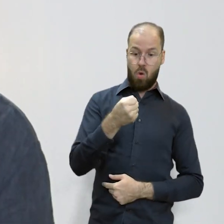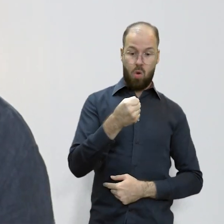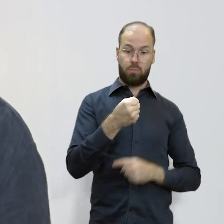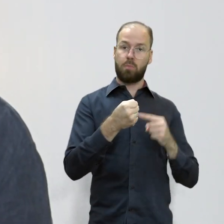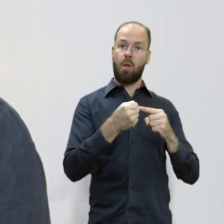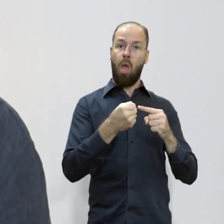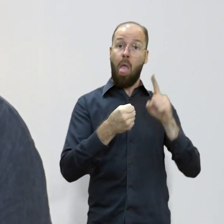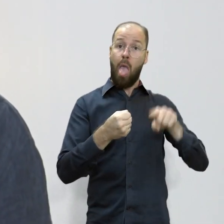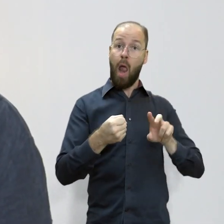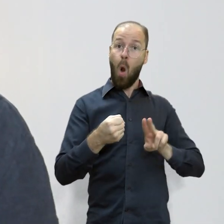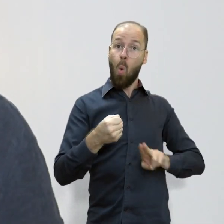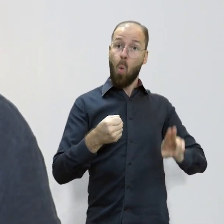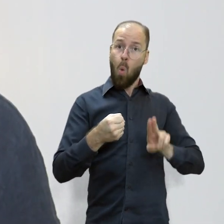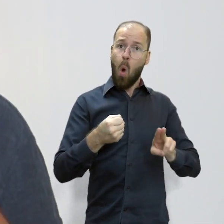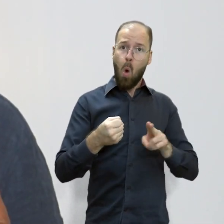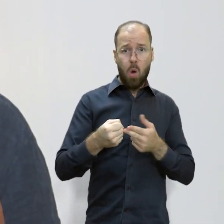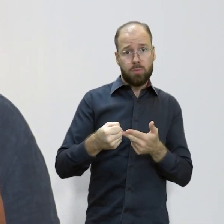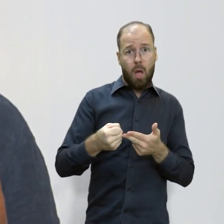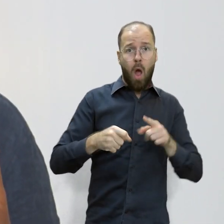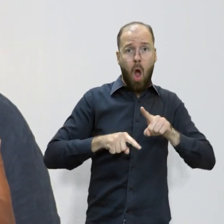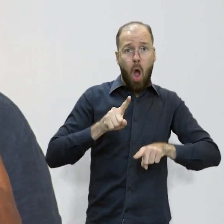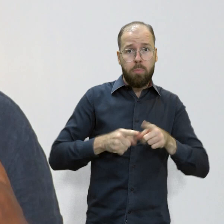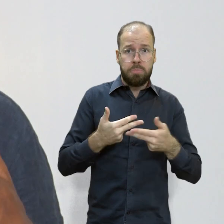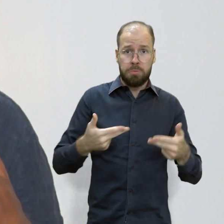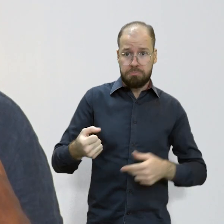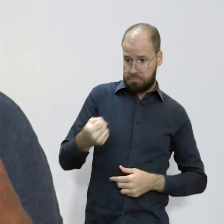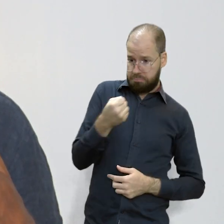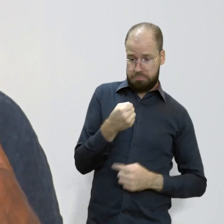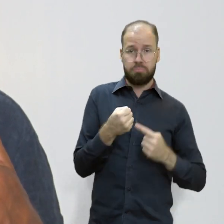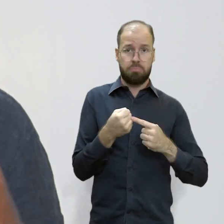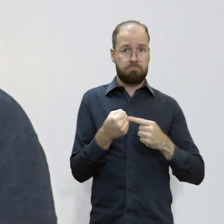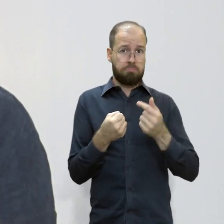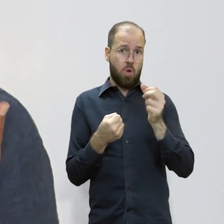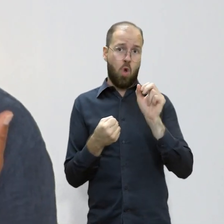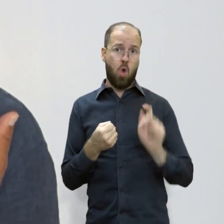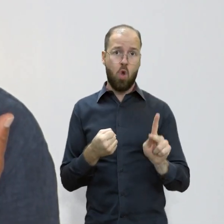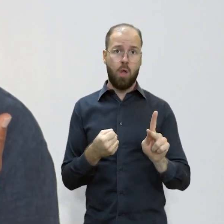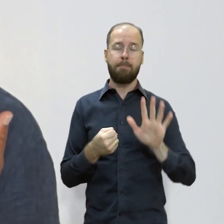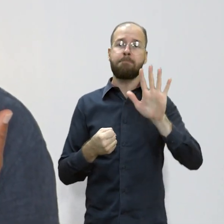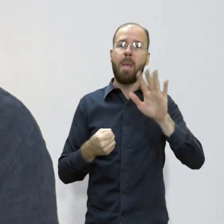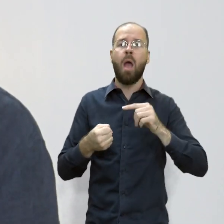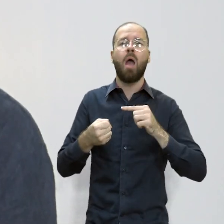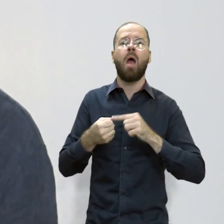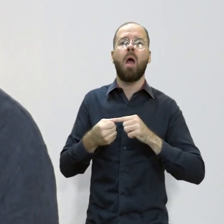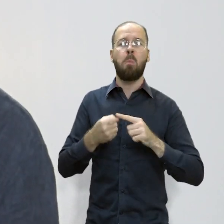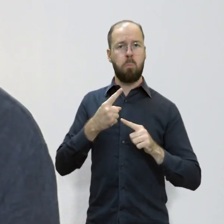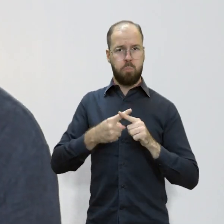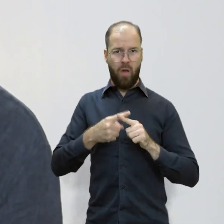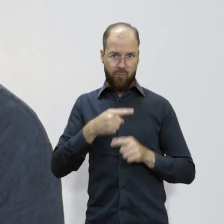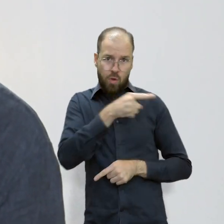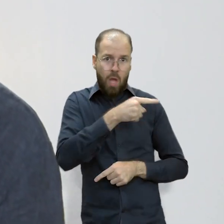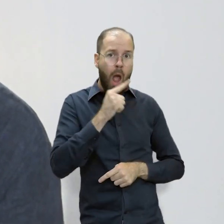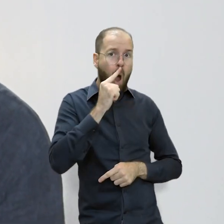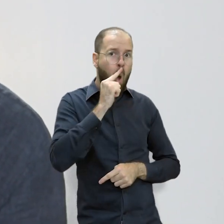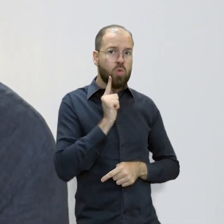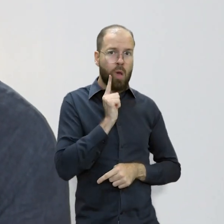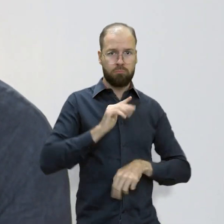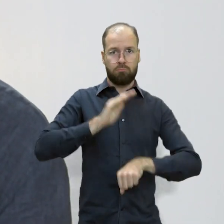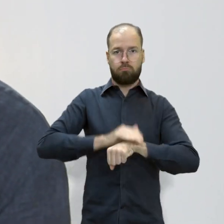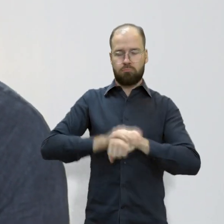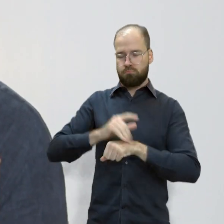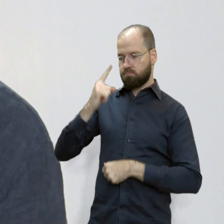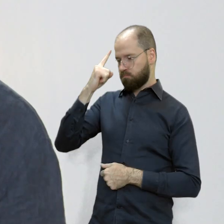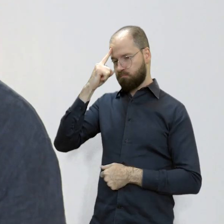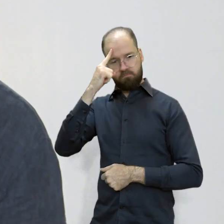de uso, né? Mas esse uso não surgiu porque você definiu